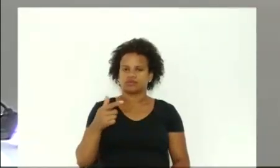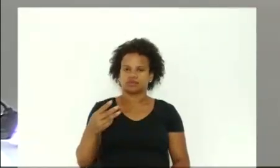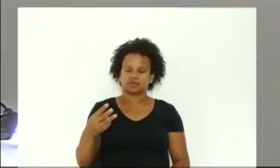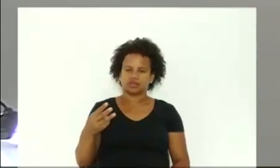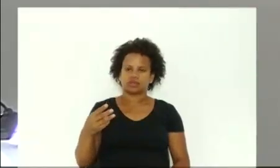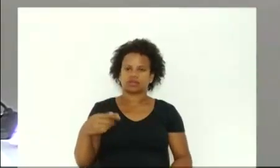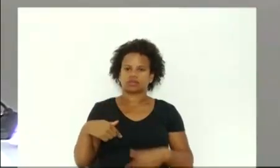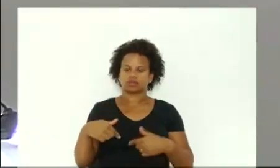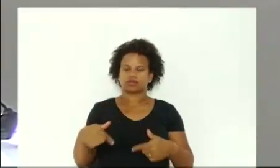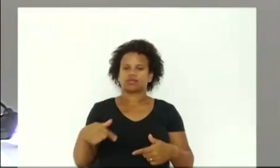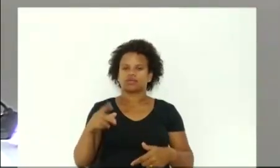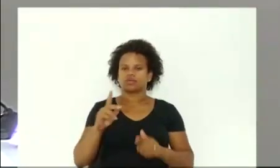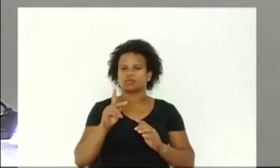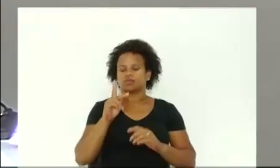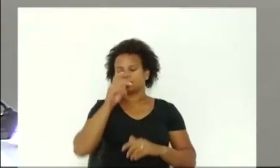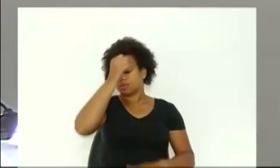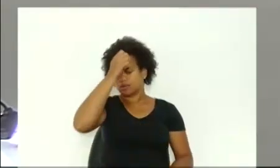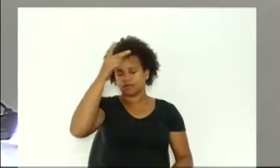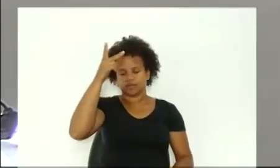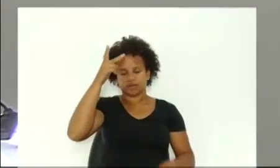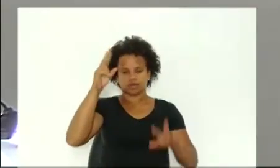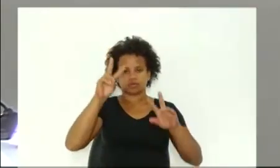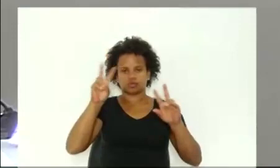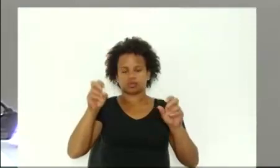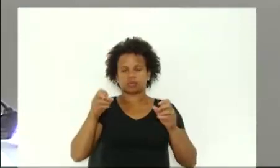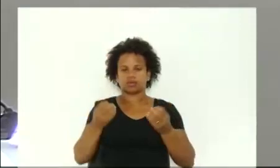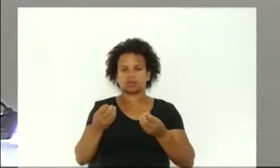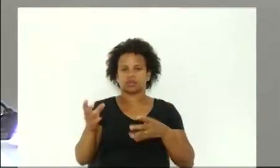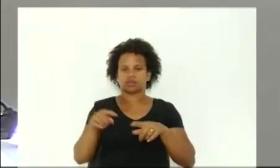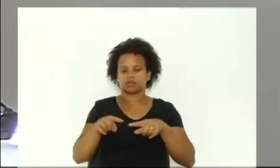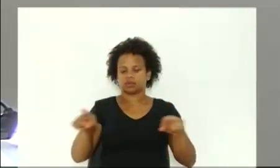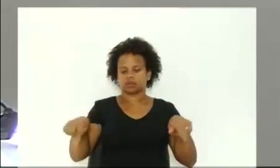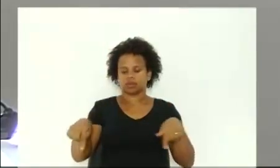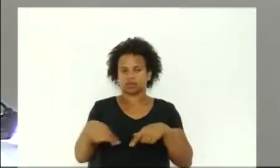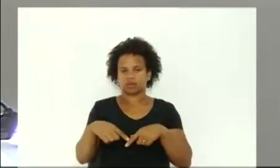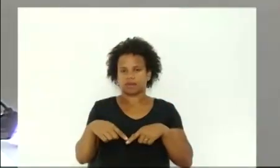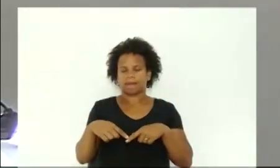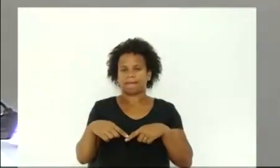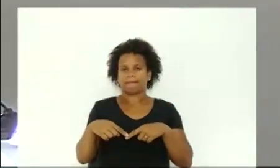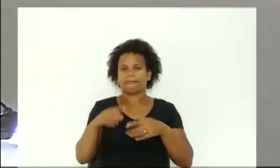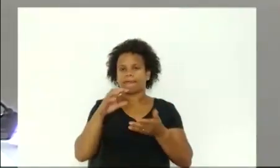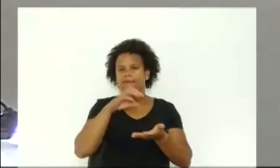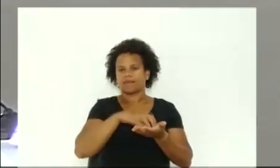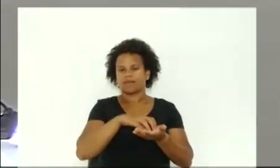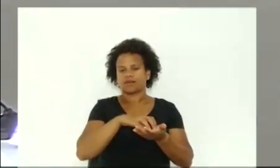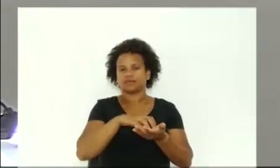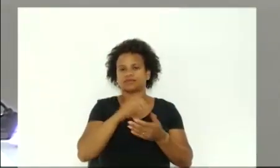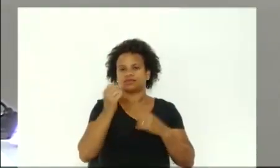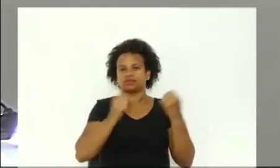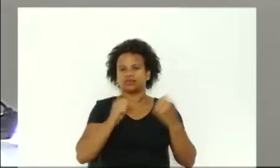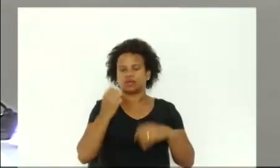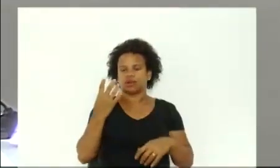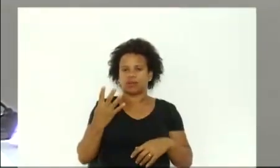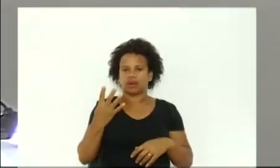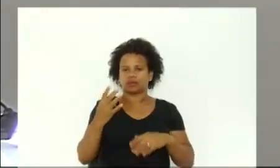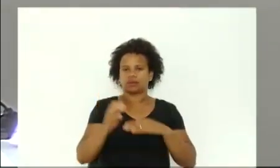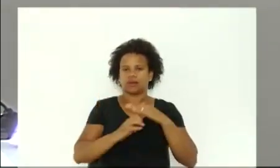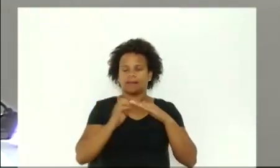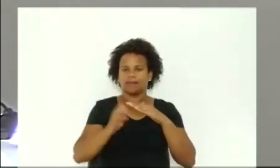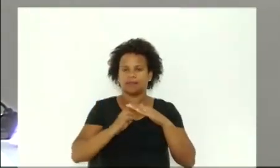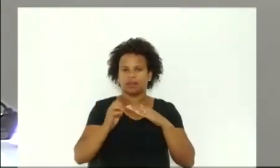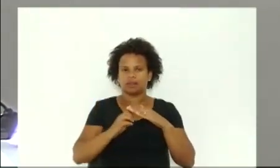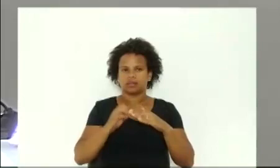do prefeito que dispõe sobre doação de terreno no Distrito Industrial 4 à empresa